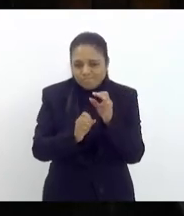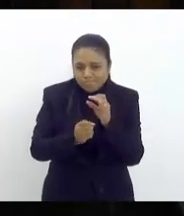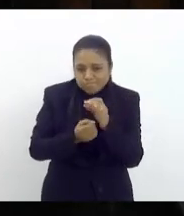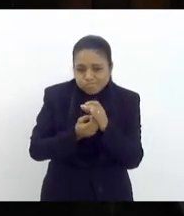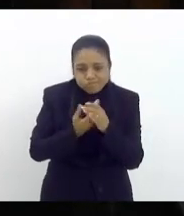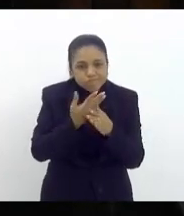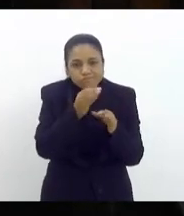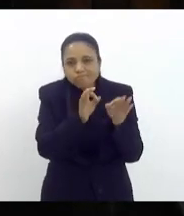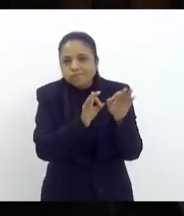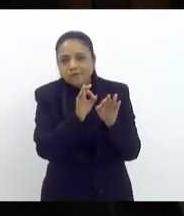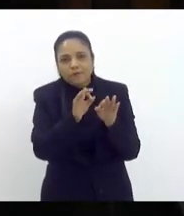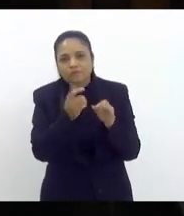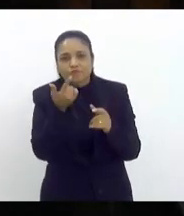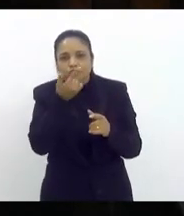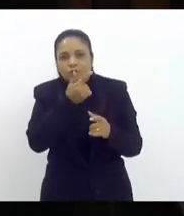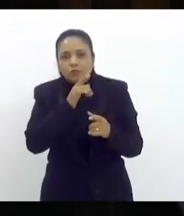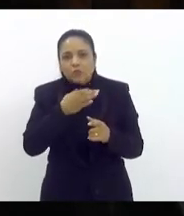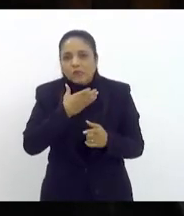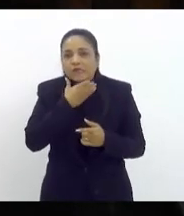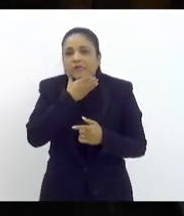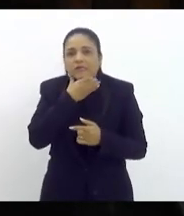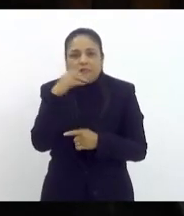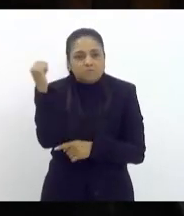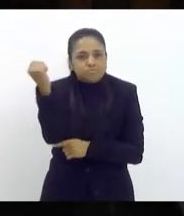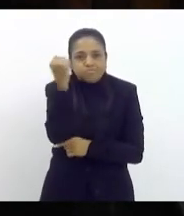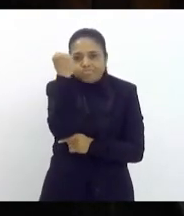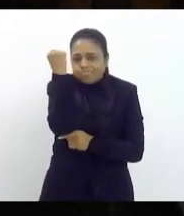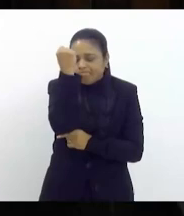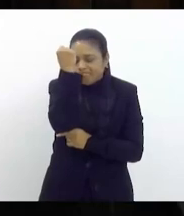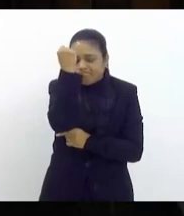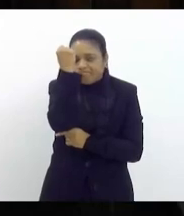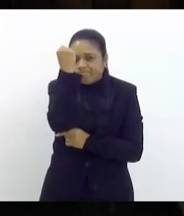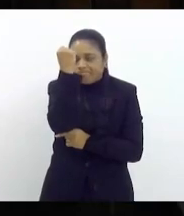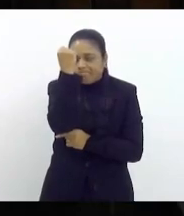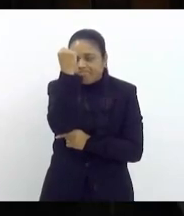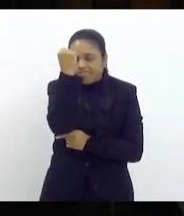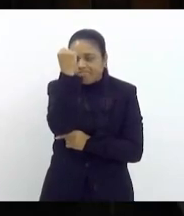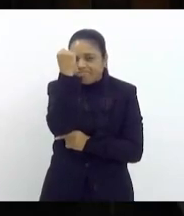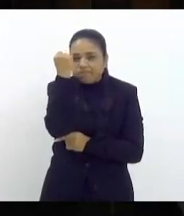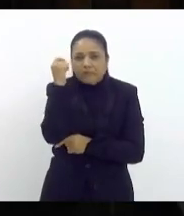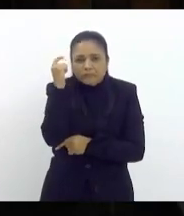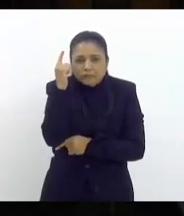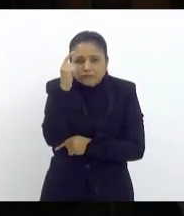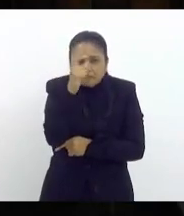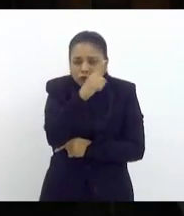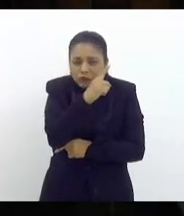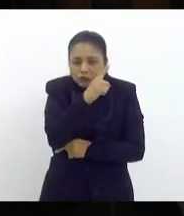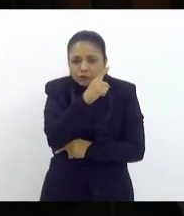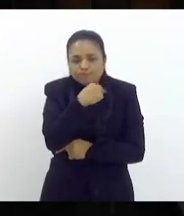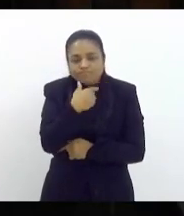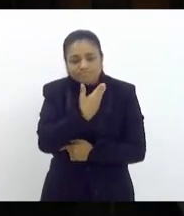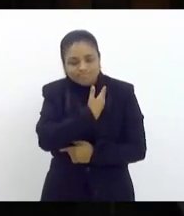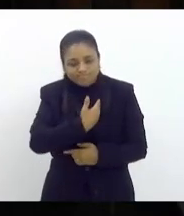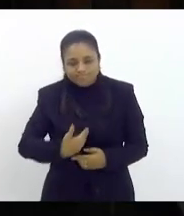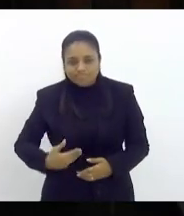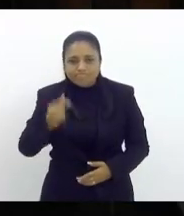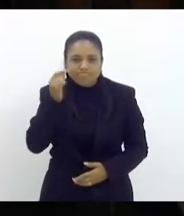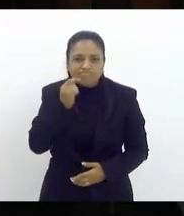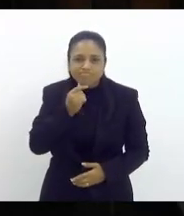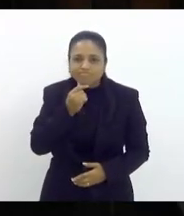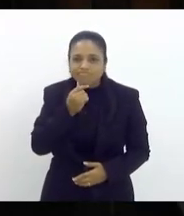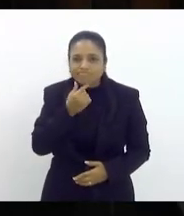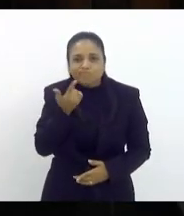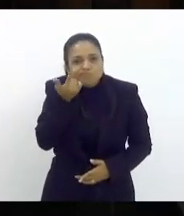o Rio de Janeiro está amarrado nesse buraco e Cláudio Castro não consegue apontar um caminho de